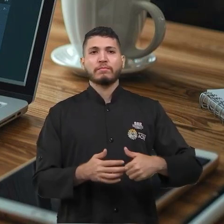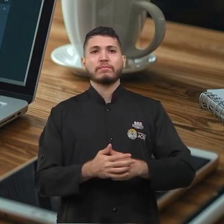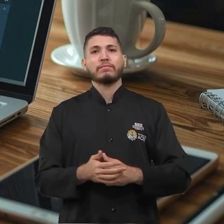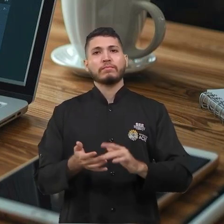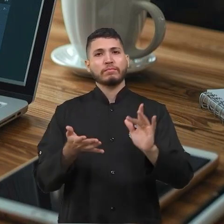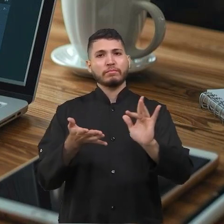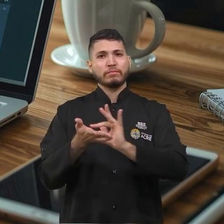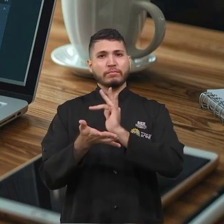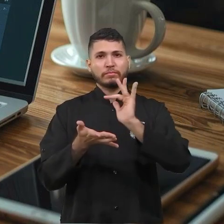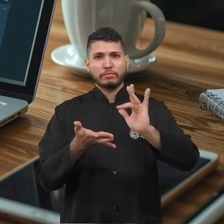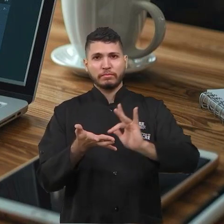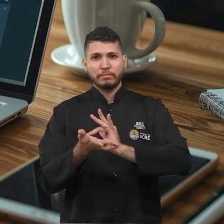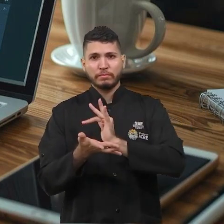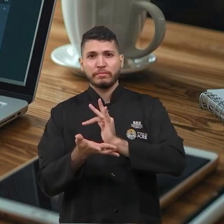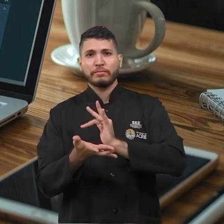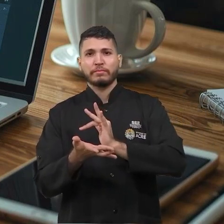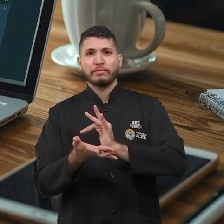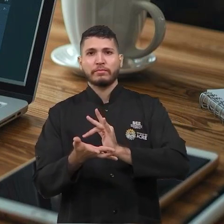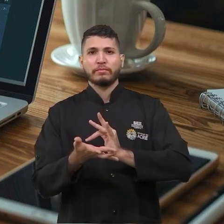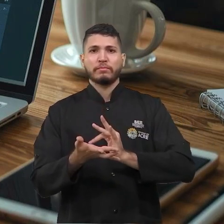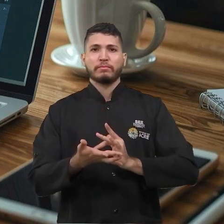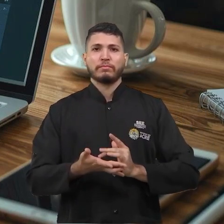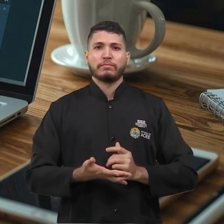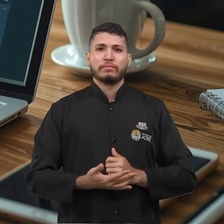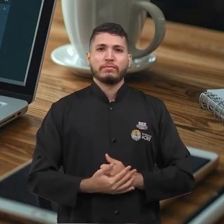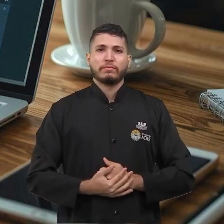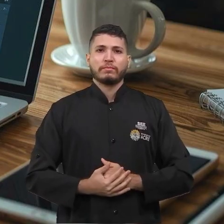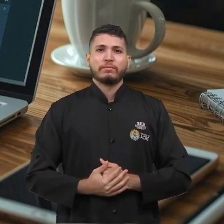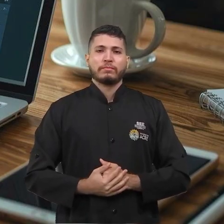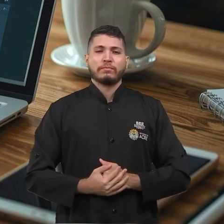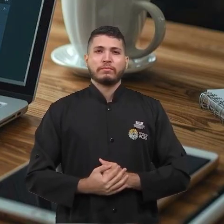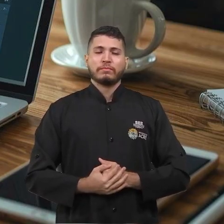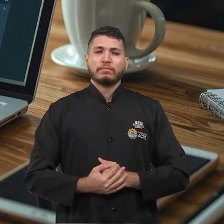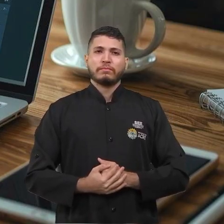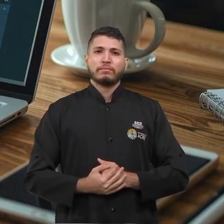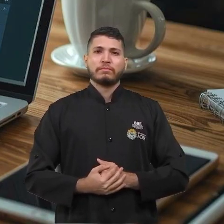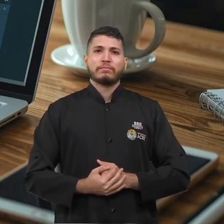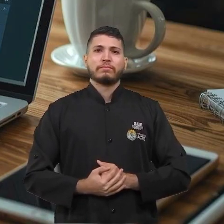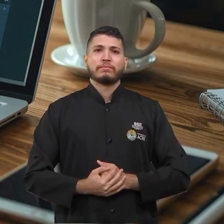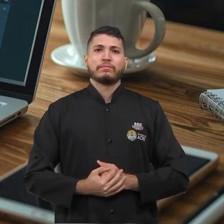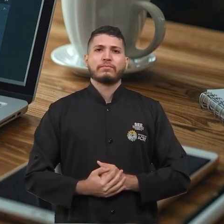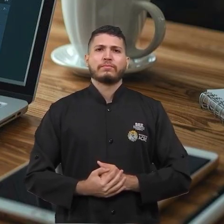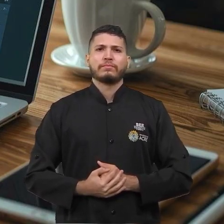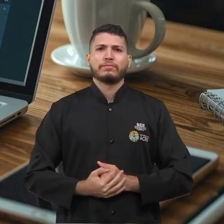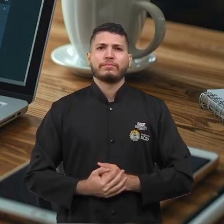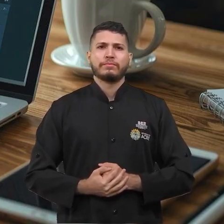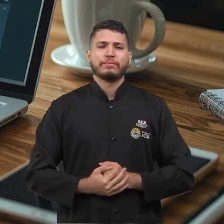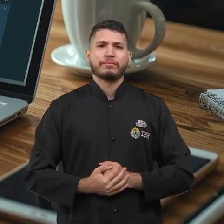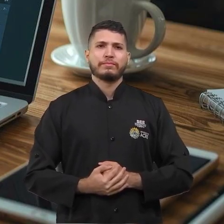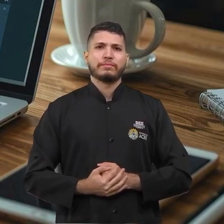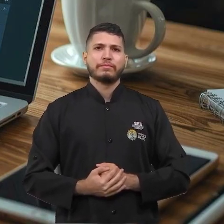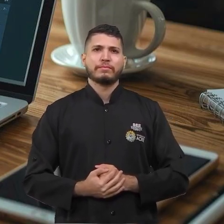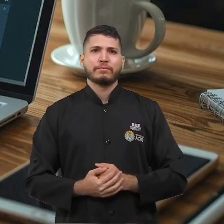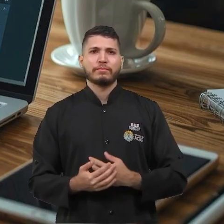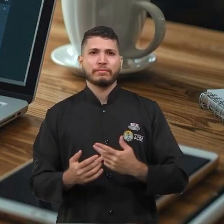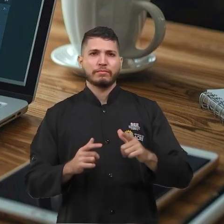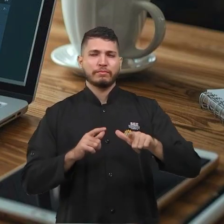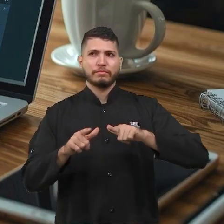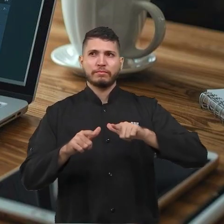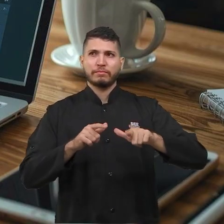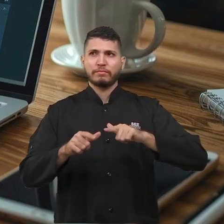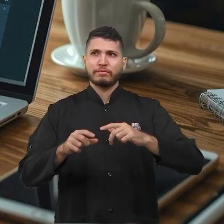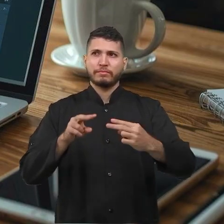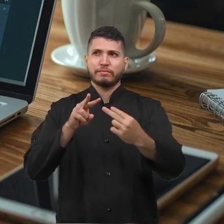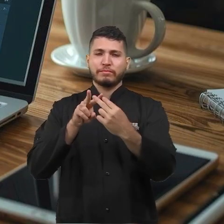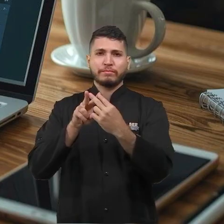Logo, pessoal, essa pessoa está trabalhando, só que, como eu falei, é um trabalho realizado à distância e